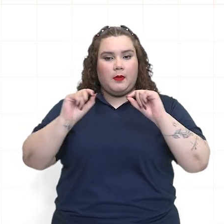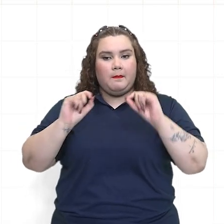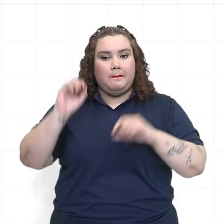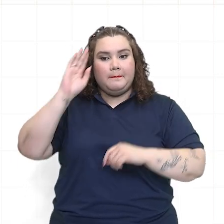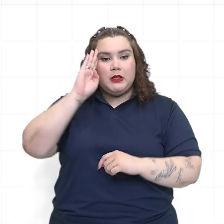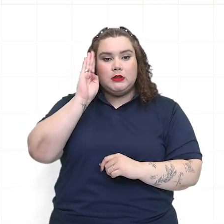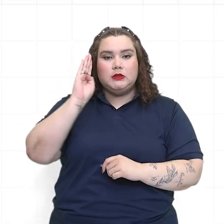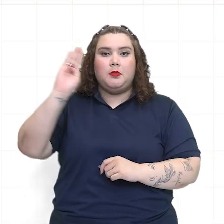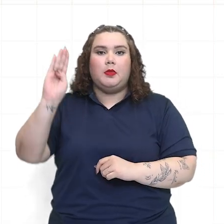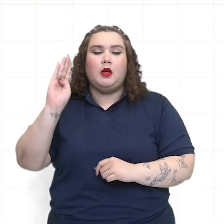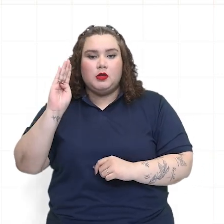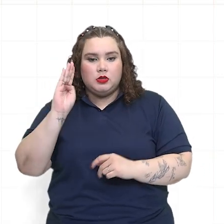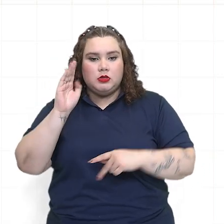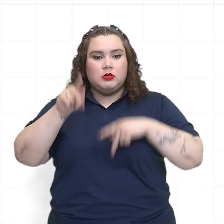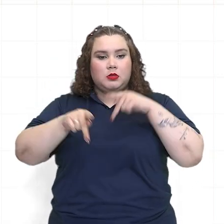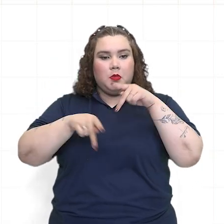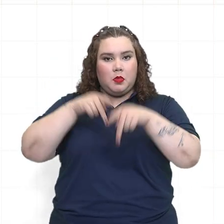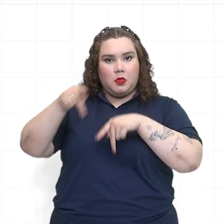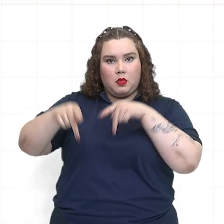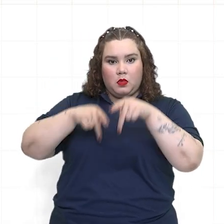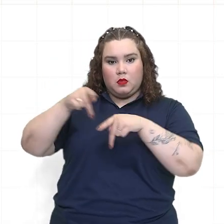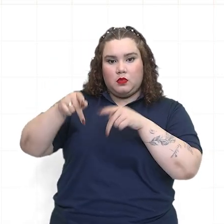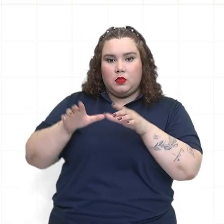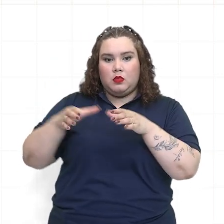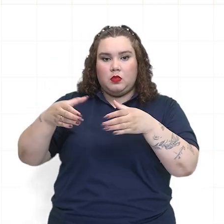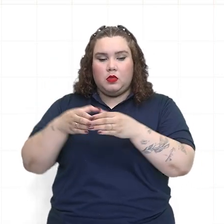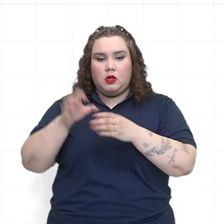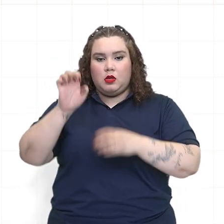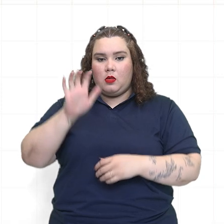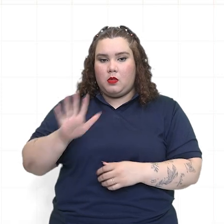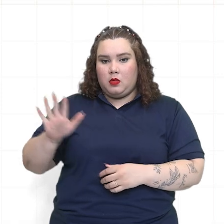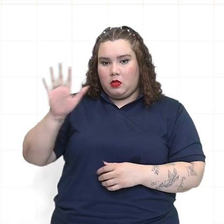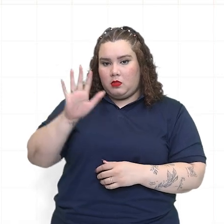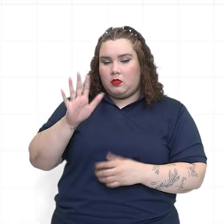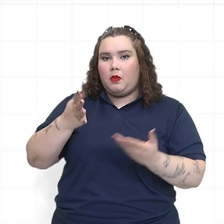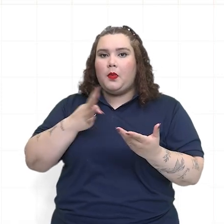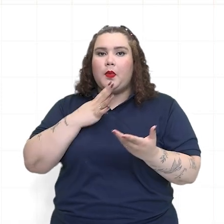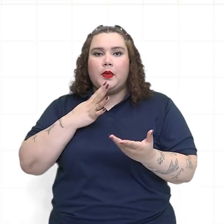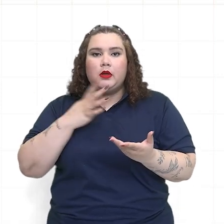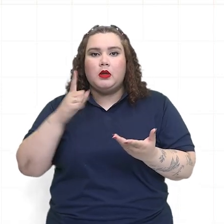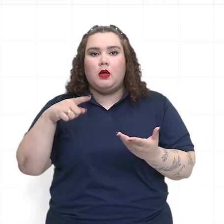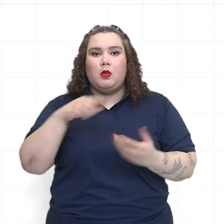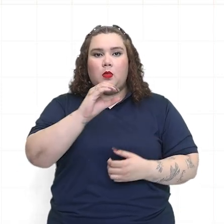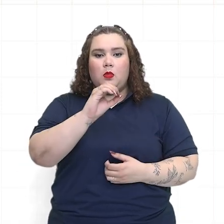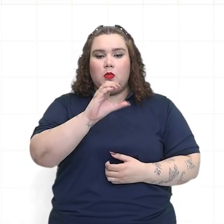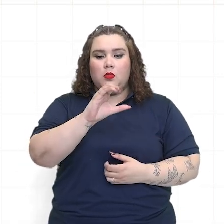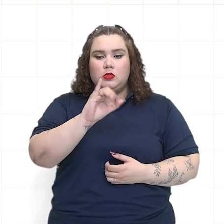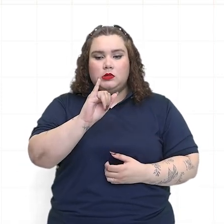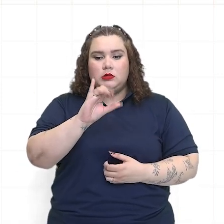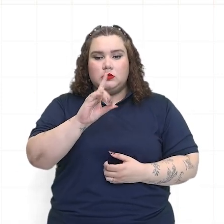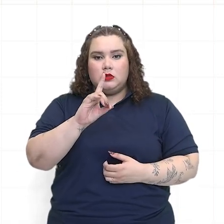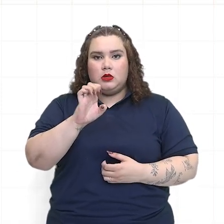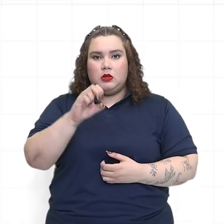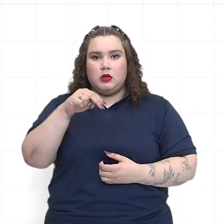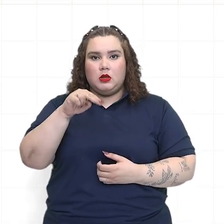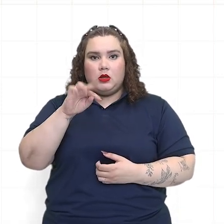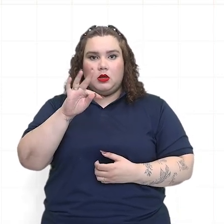as precursoras da civilização europeia, conhecida como o